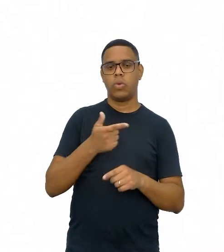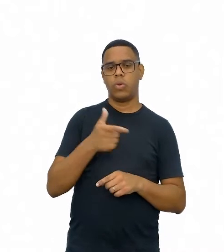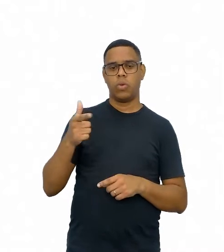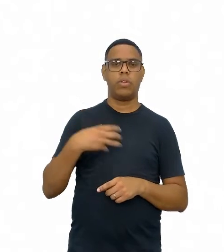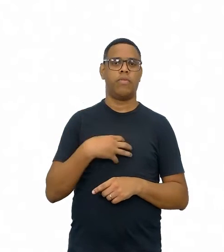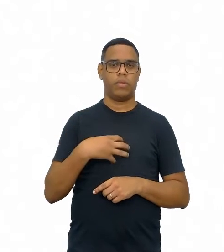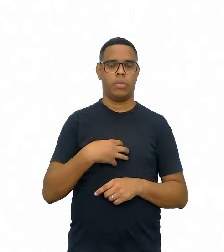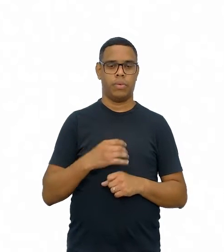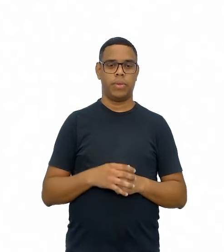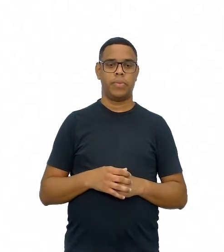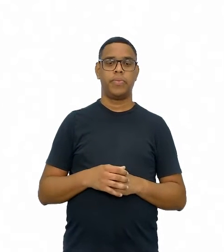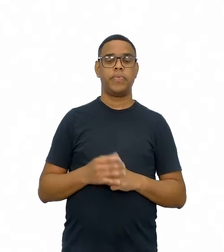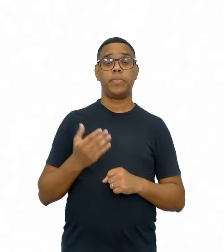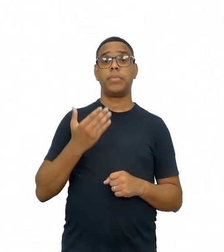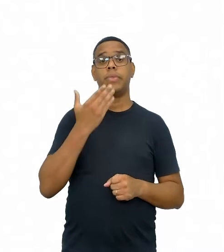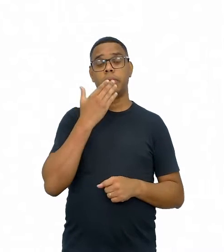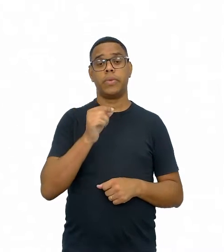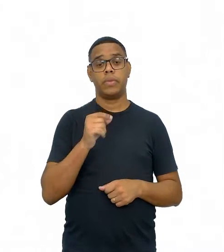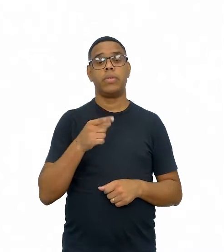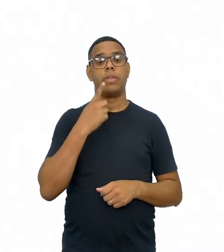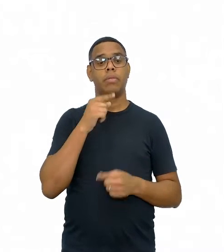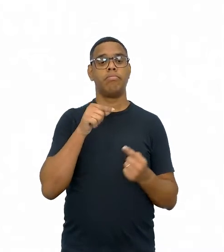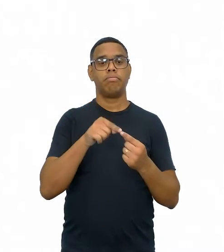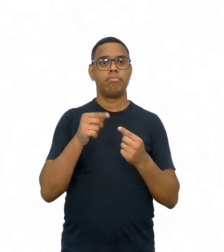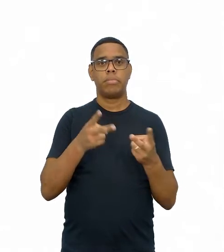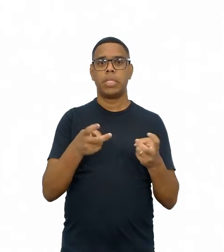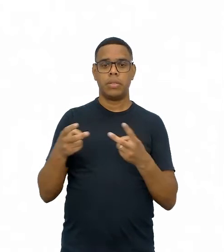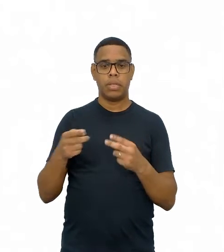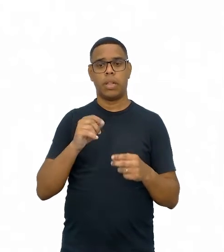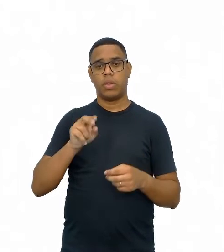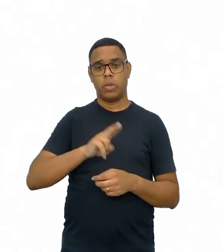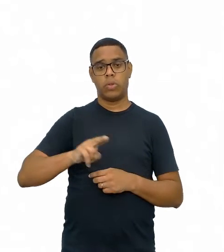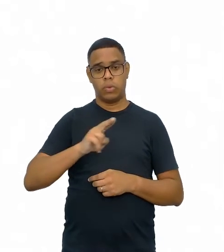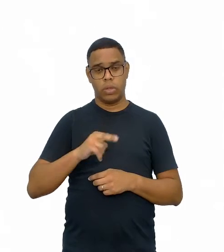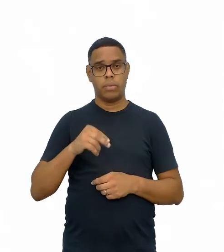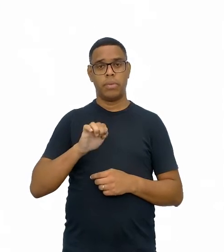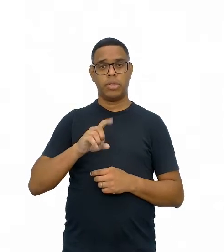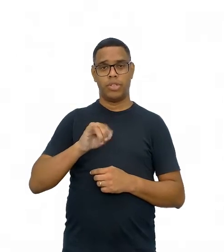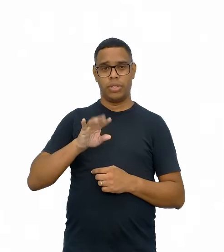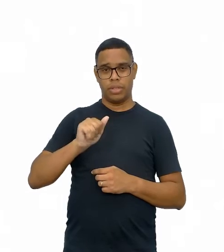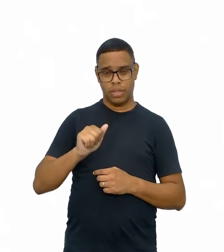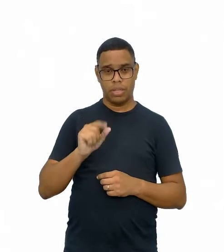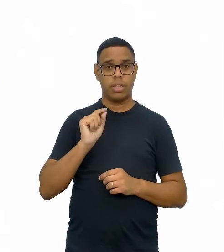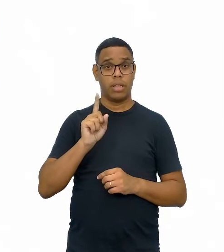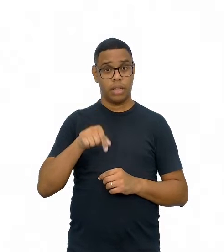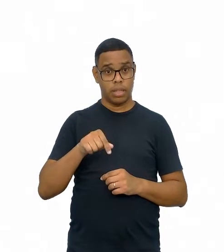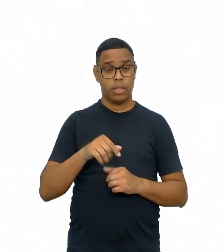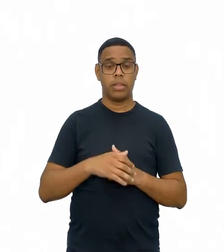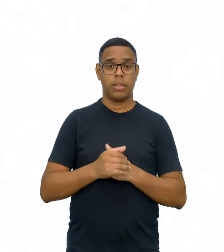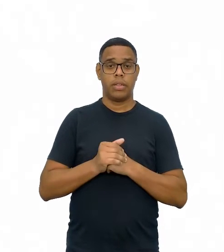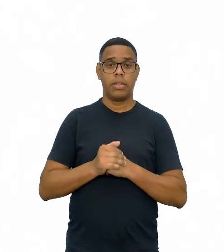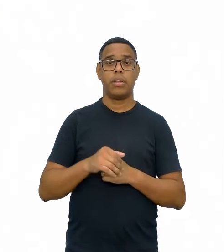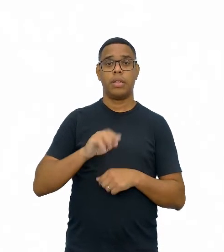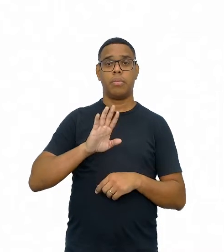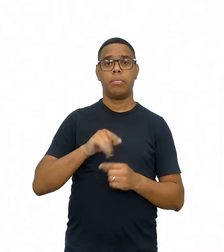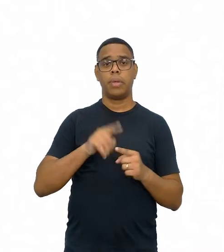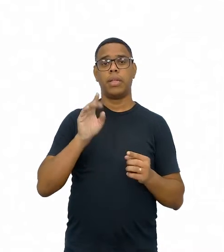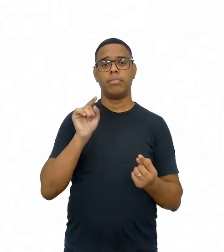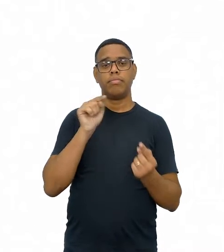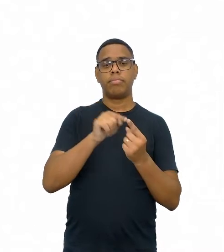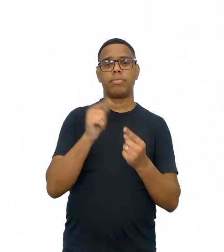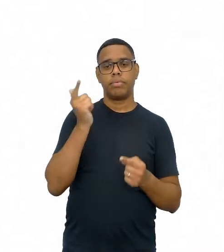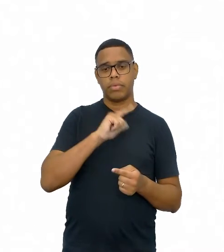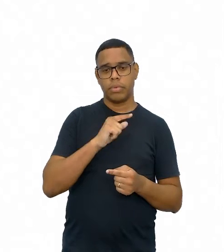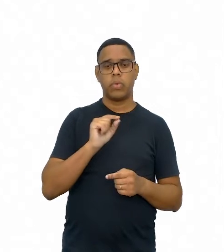outra forma, pedindo, por exemplo, para se identificar um instrumento de medida que é o mais acertado para se